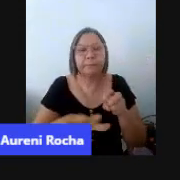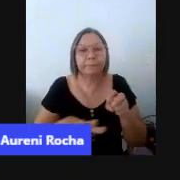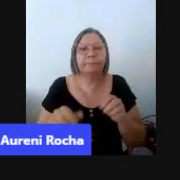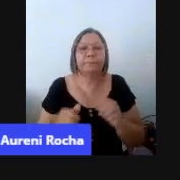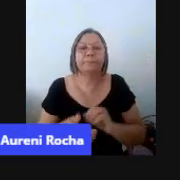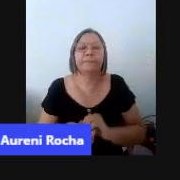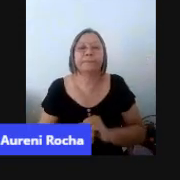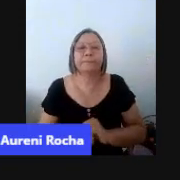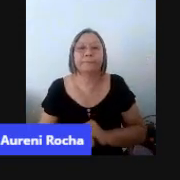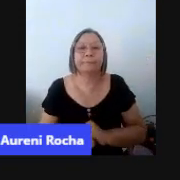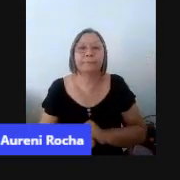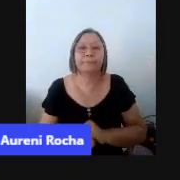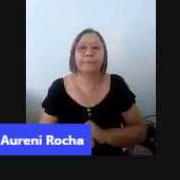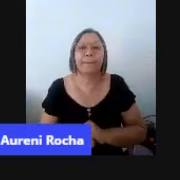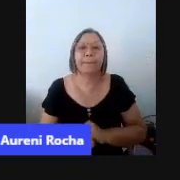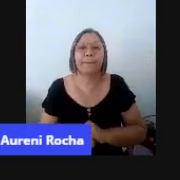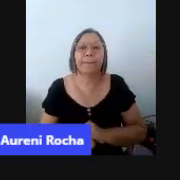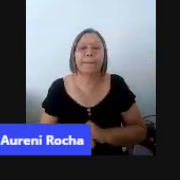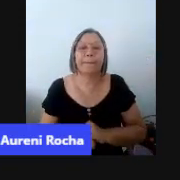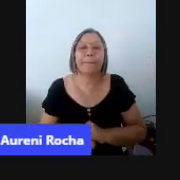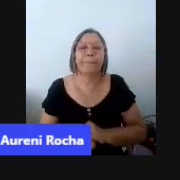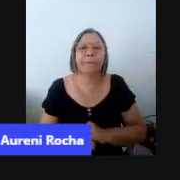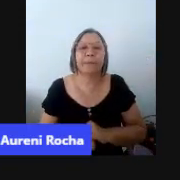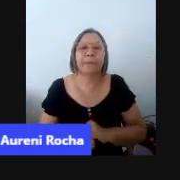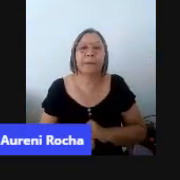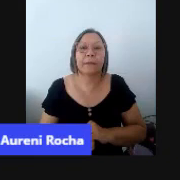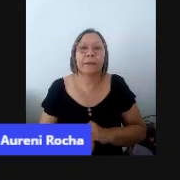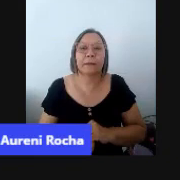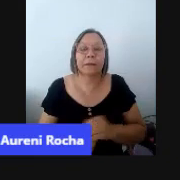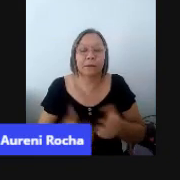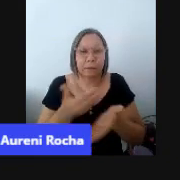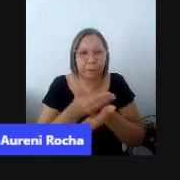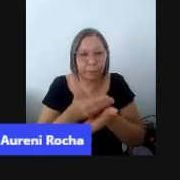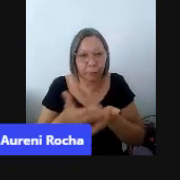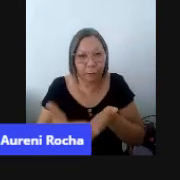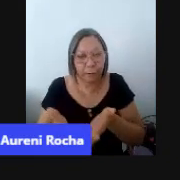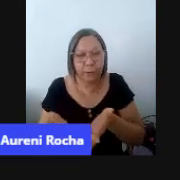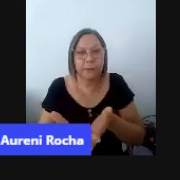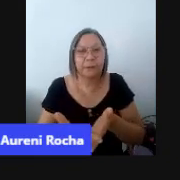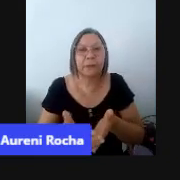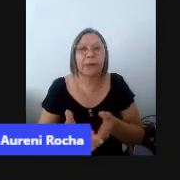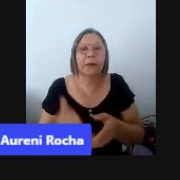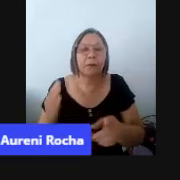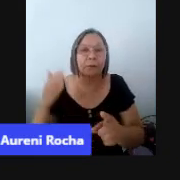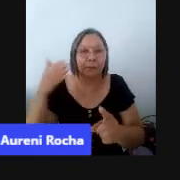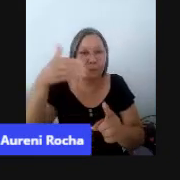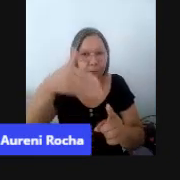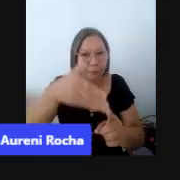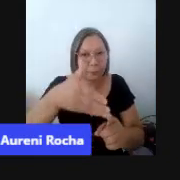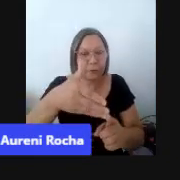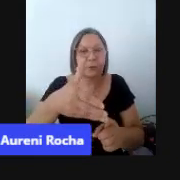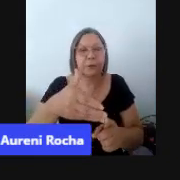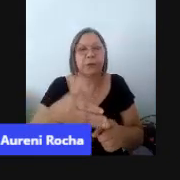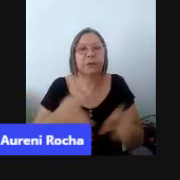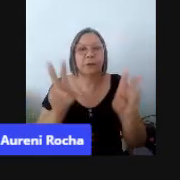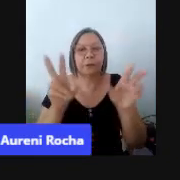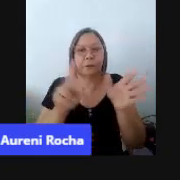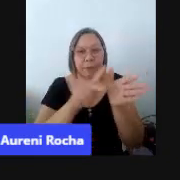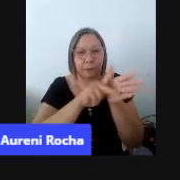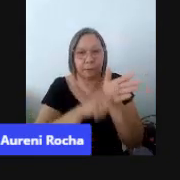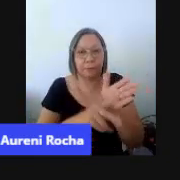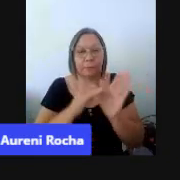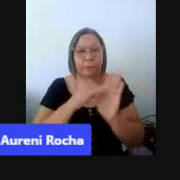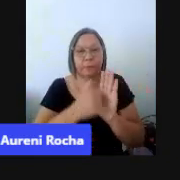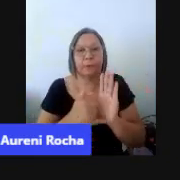No próximo slide, nós vamos dar início, então, à fala específica dos projetos Tatu Canastra Tamanduá Bandeira,